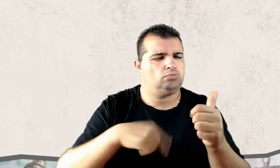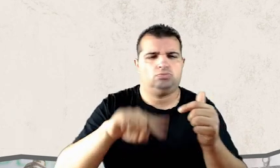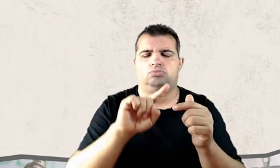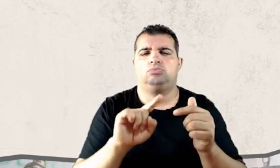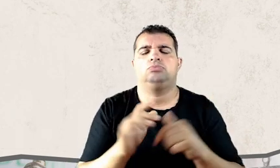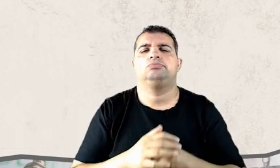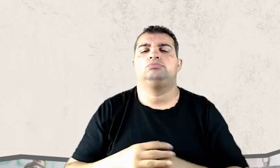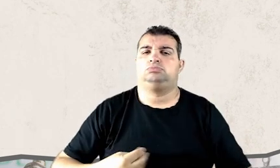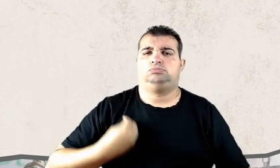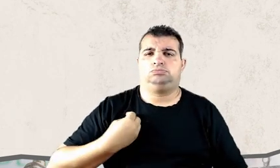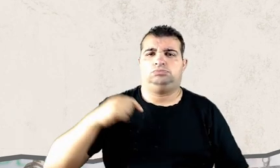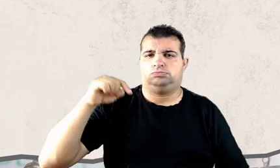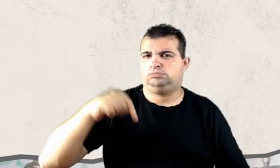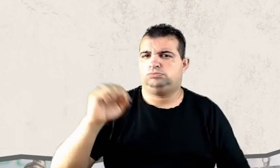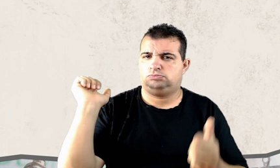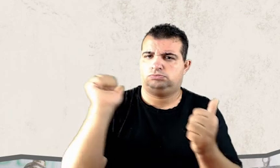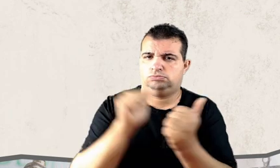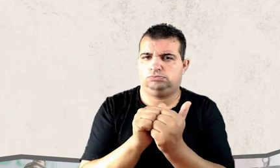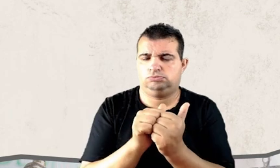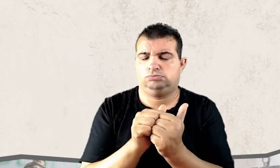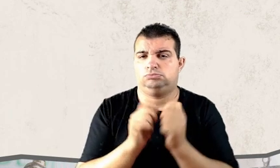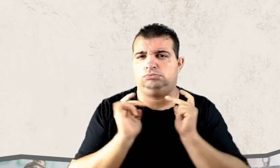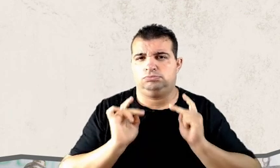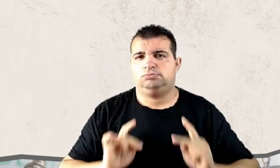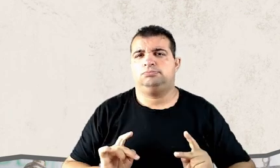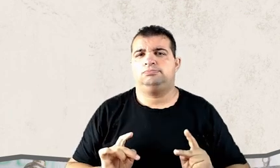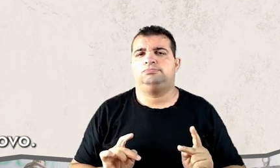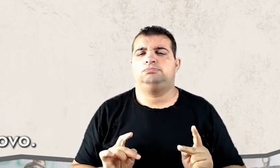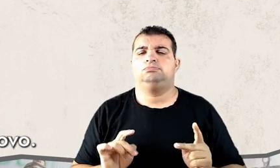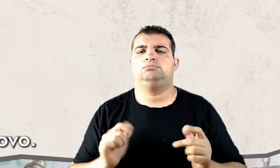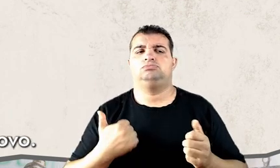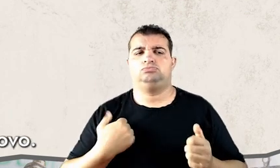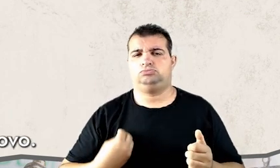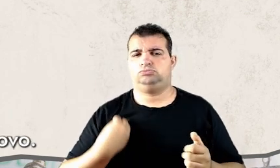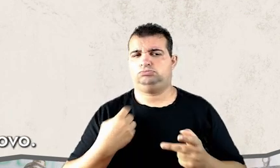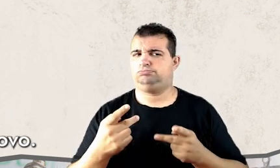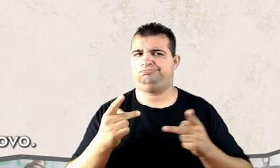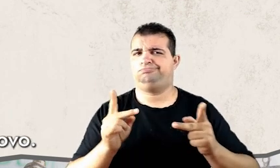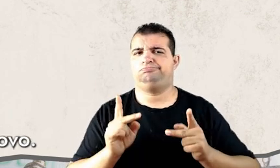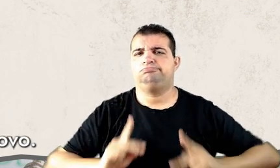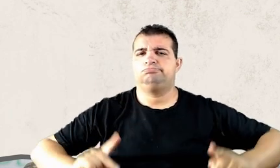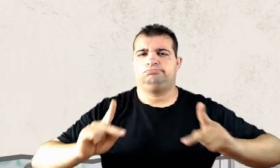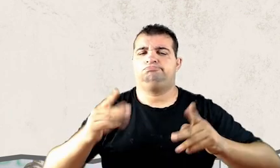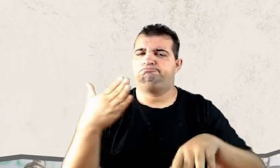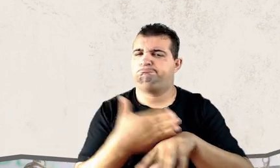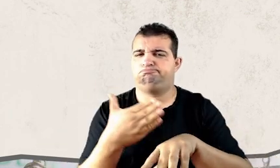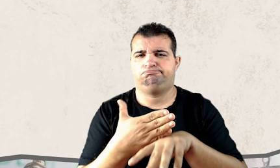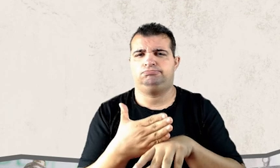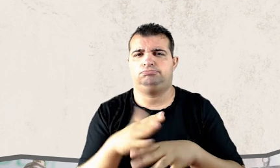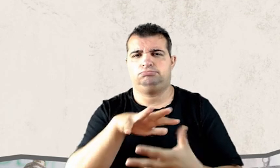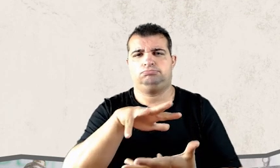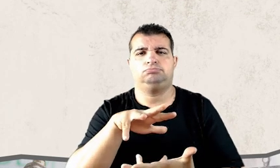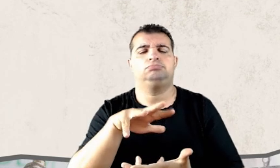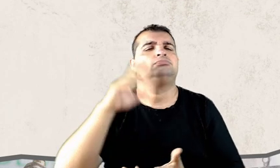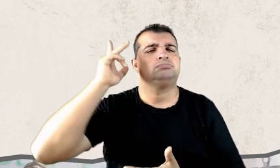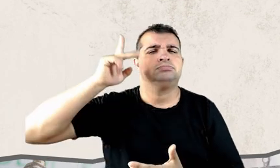atroz. Aqui estamos ao lado de figuras que comparecem ao lado do povo, figuras de destaque